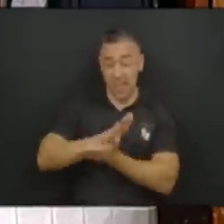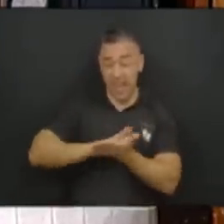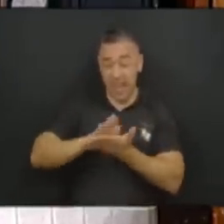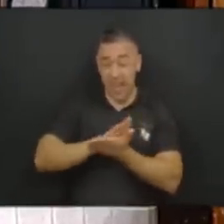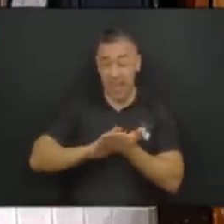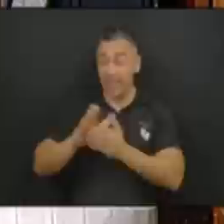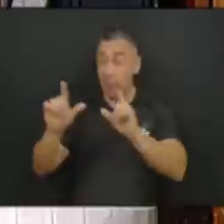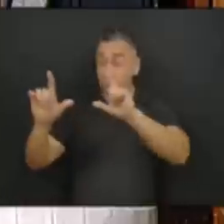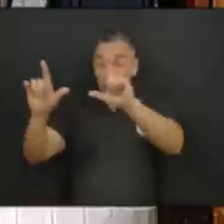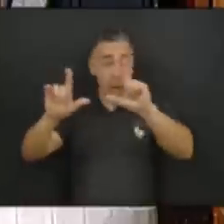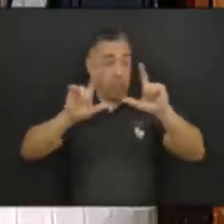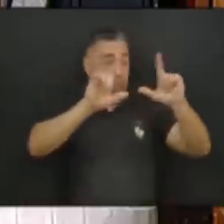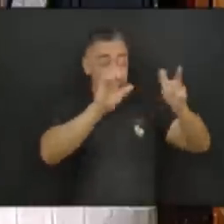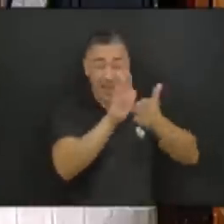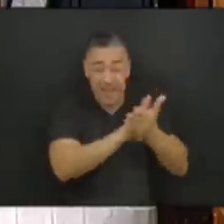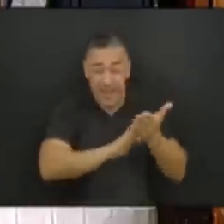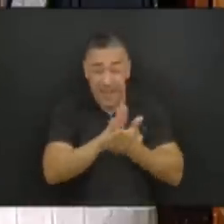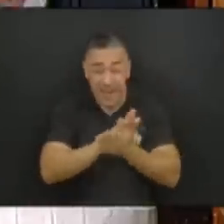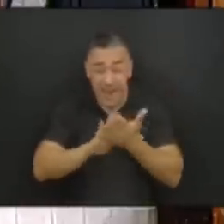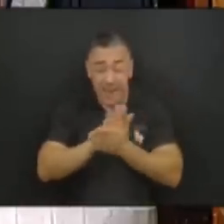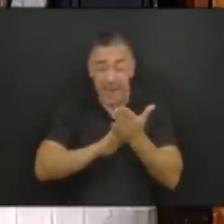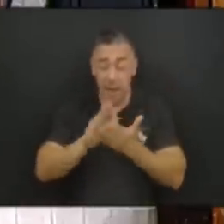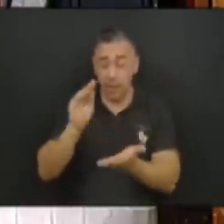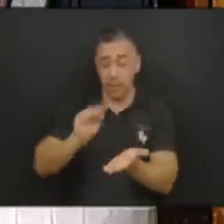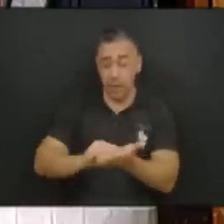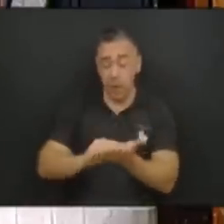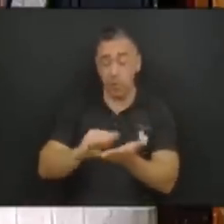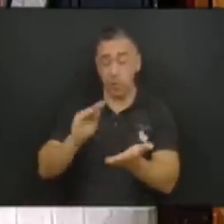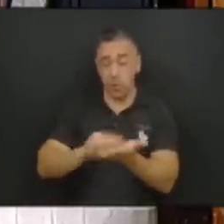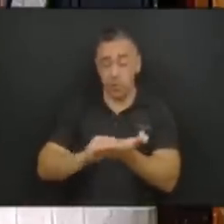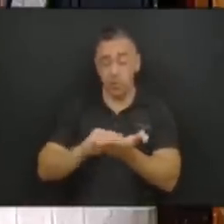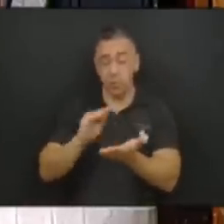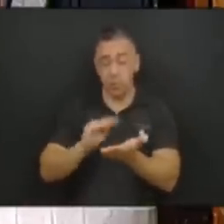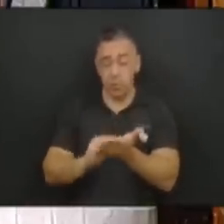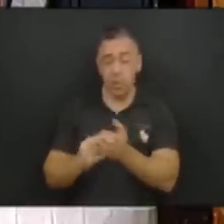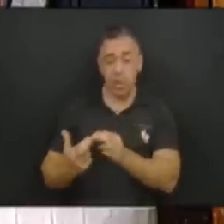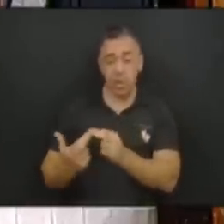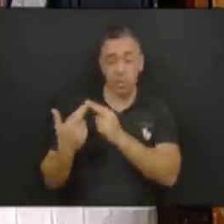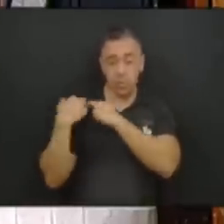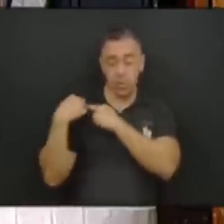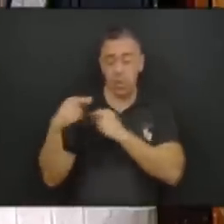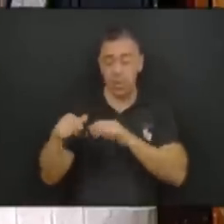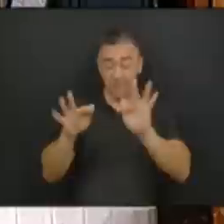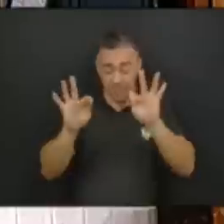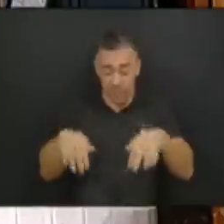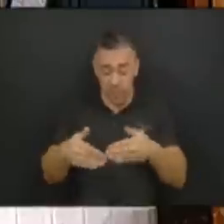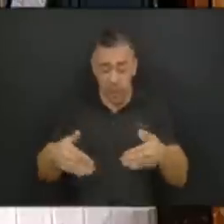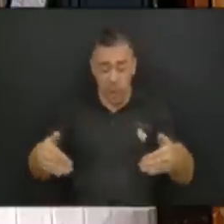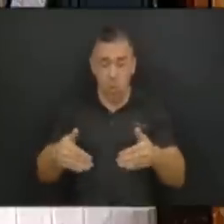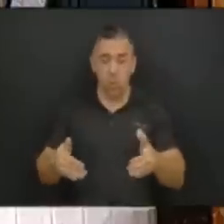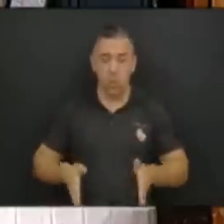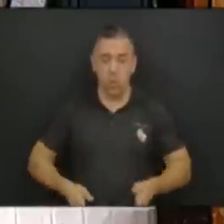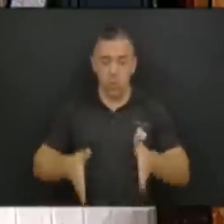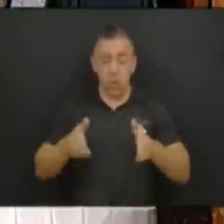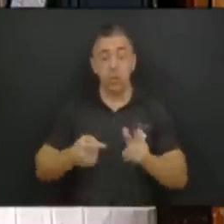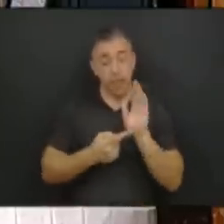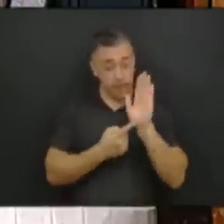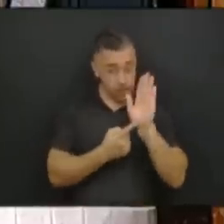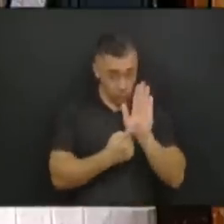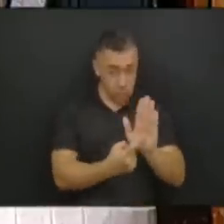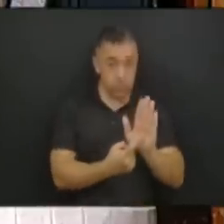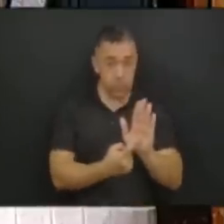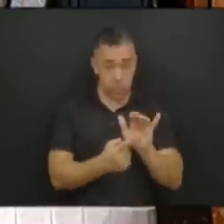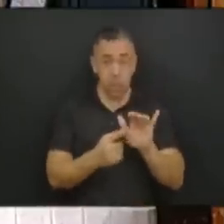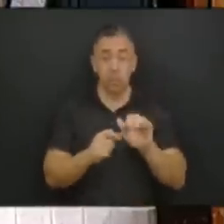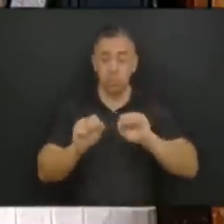não tinha sequer uma sinalização dizendo a estrada acaba e isso está sendo mostrado nas redes sociais